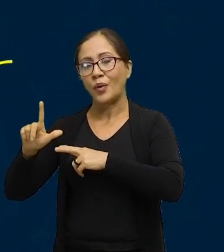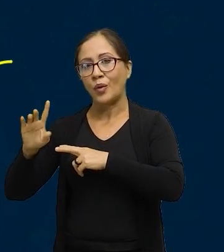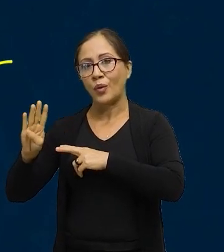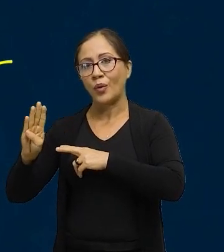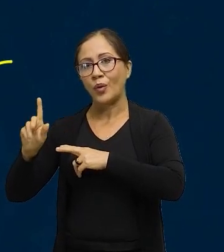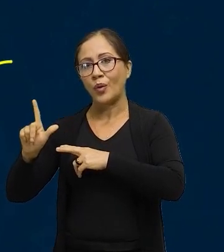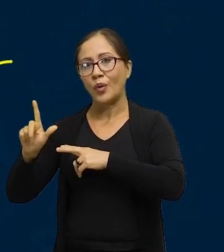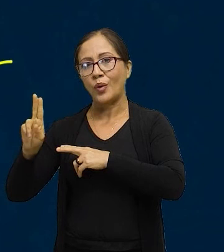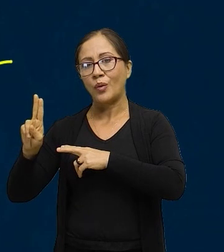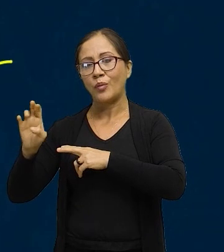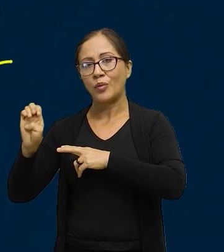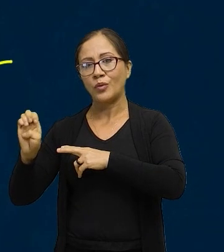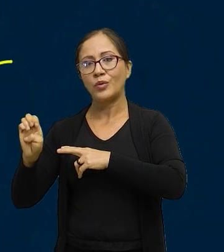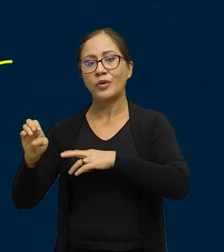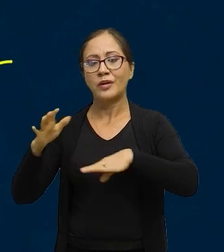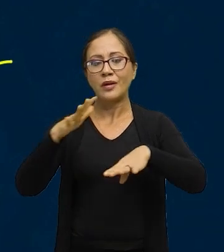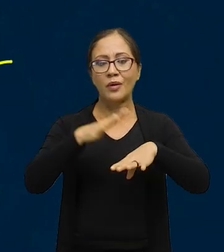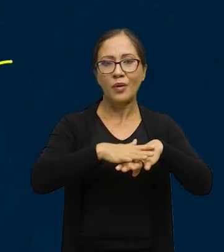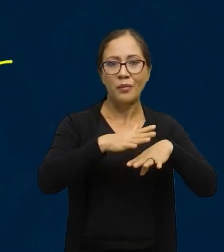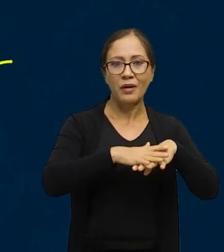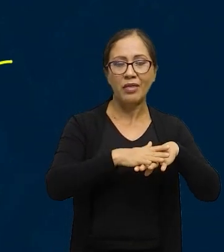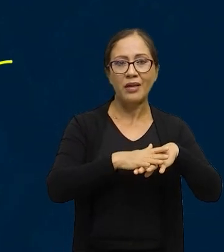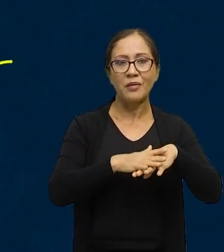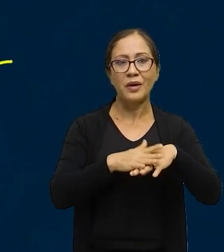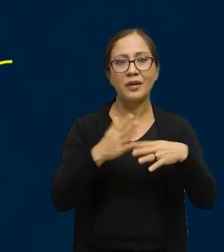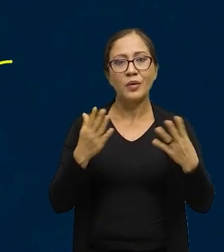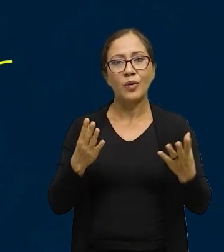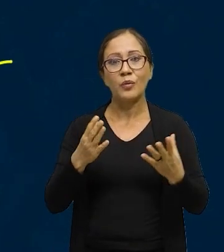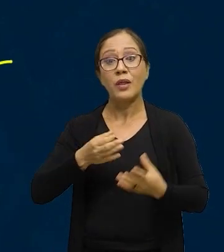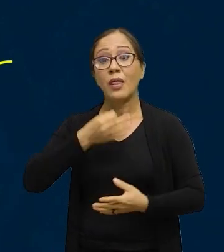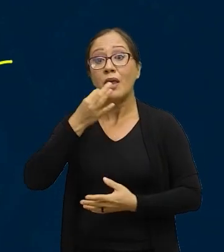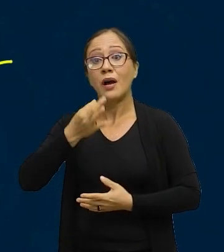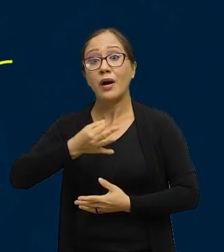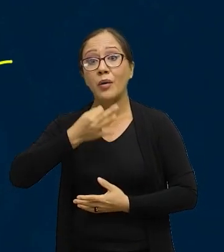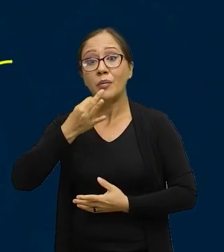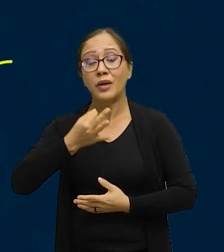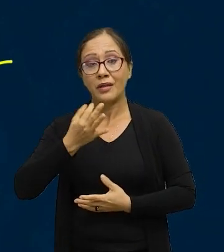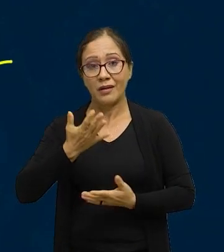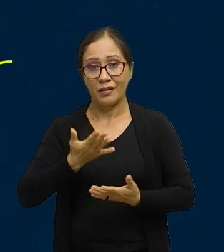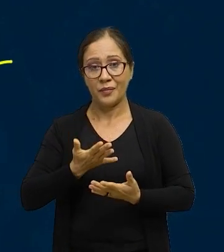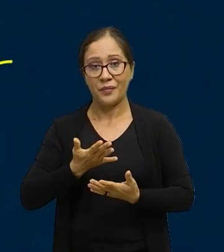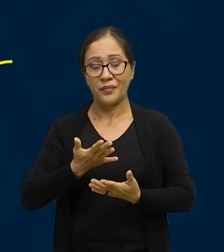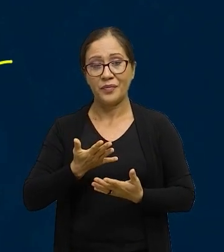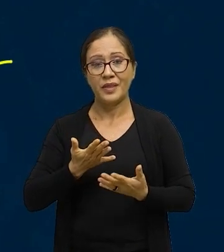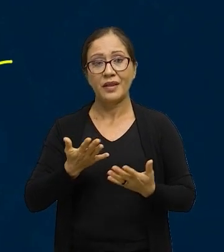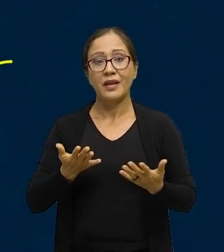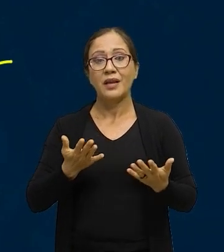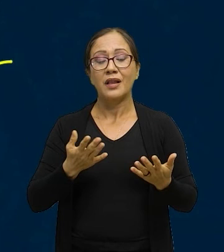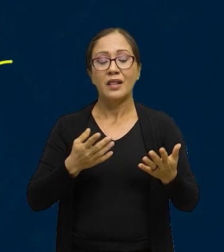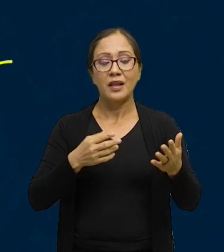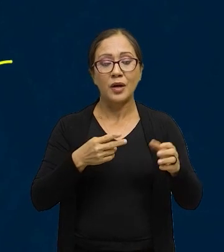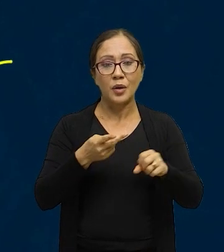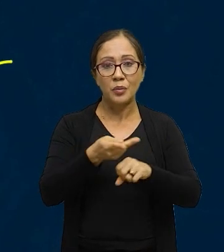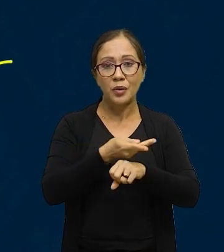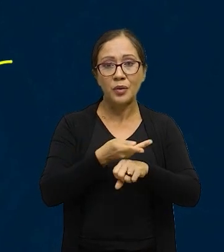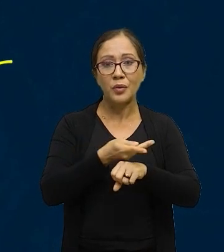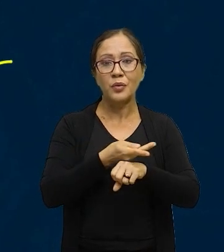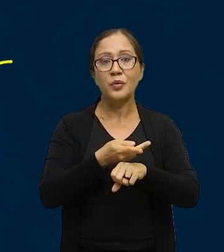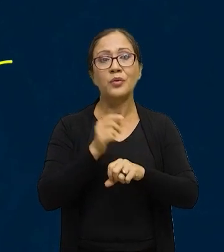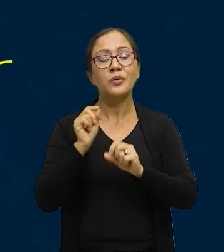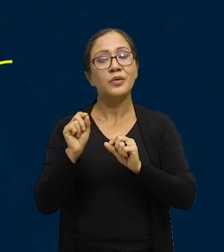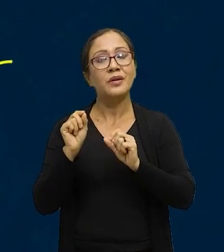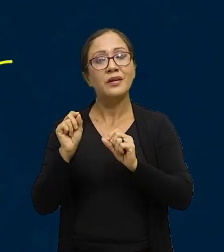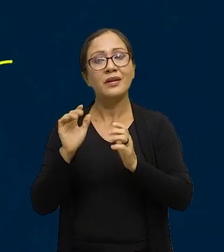partir da opinião, é isso que ele quer, a palavra-chave é essa. Então busca na resposta a opinião